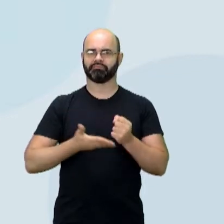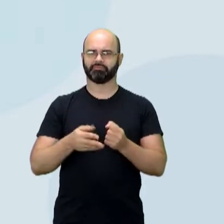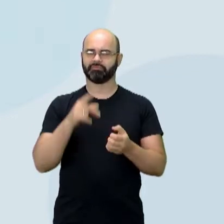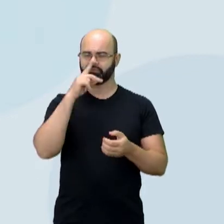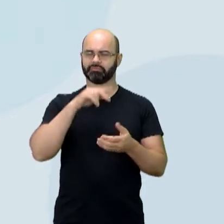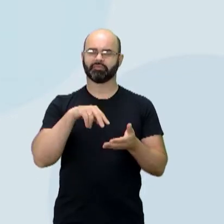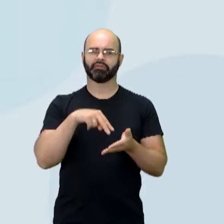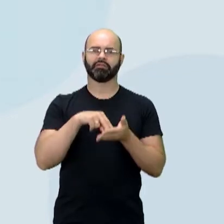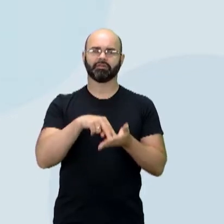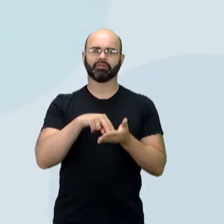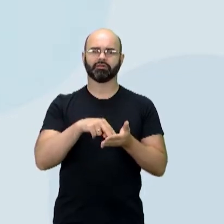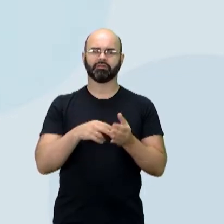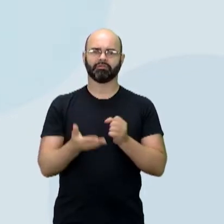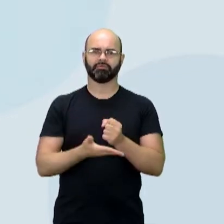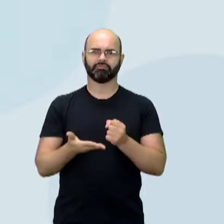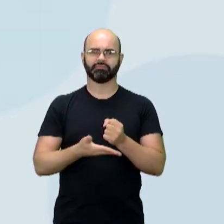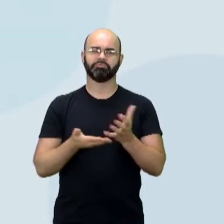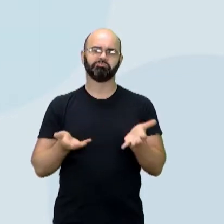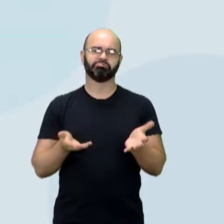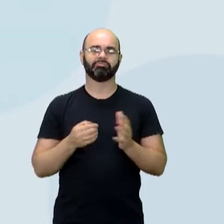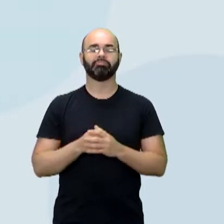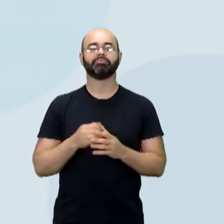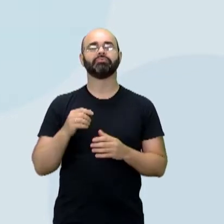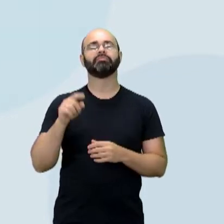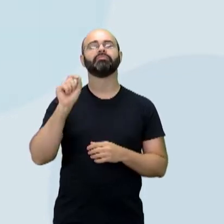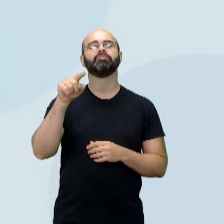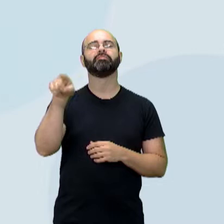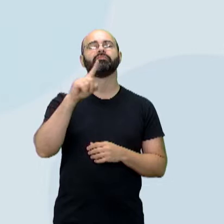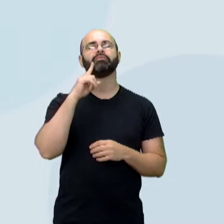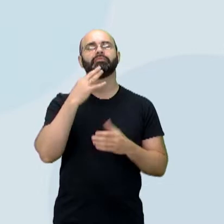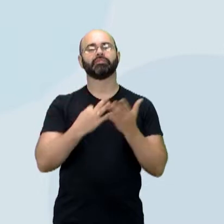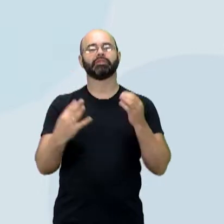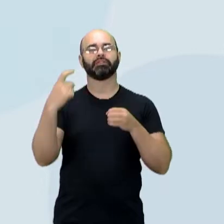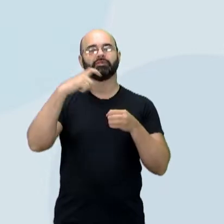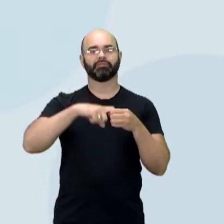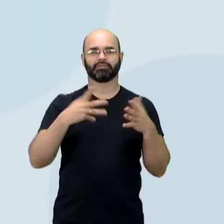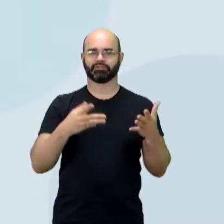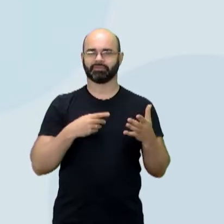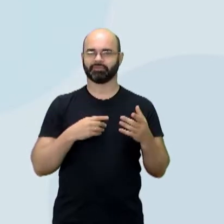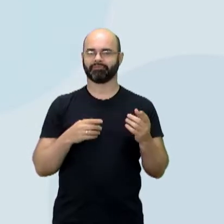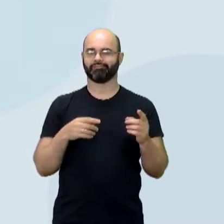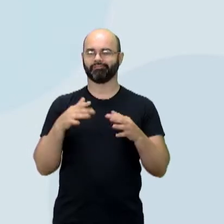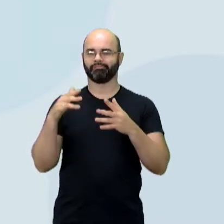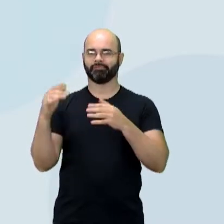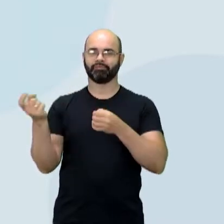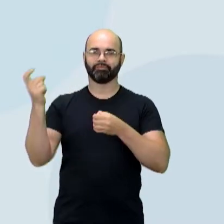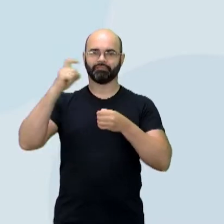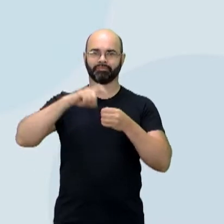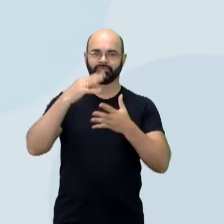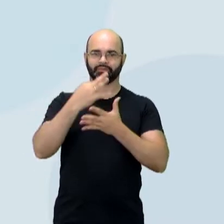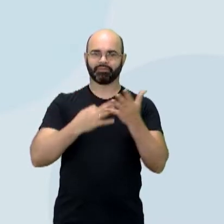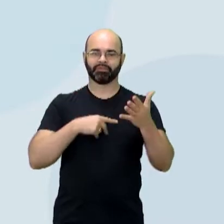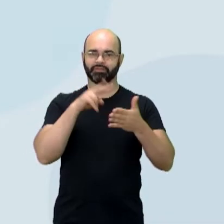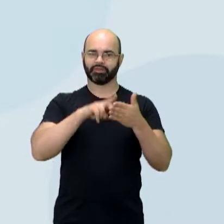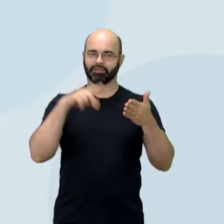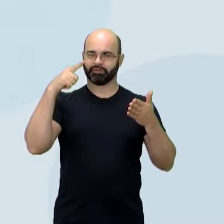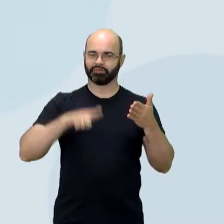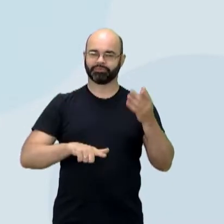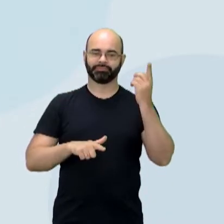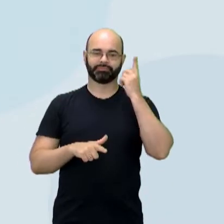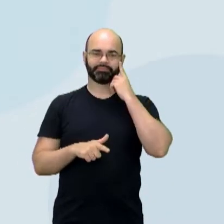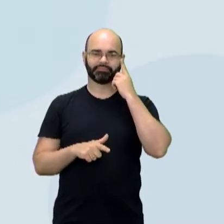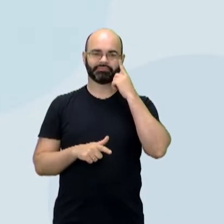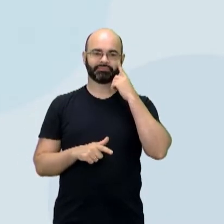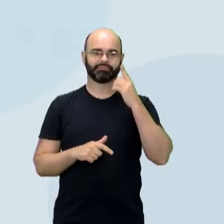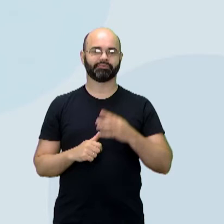mais do que? Então, vocês precisam voltar ao texto, e é o que eu vou fazer agora. Vou lá para trás, vou voltar para o